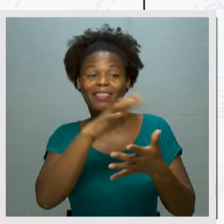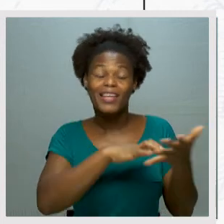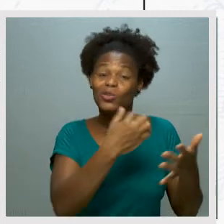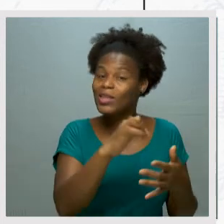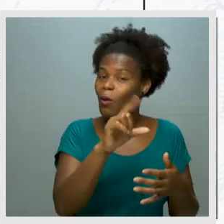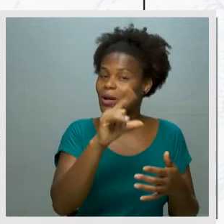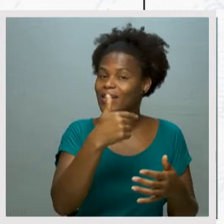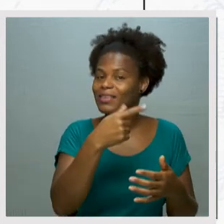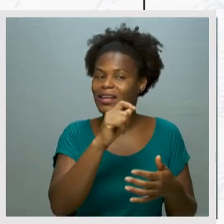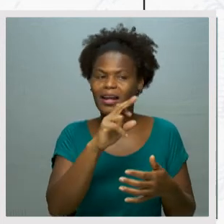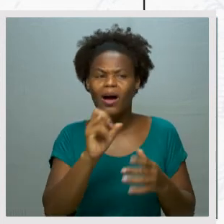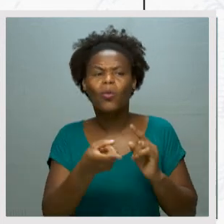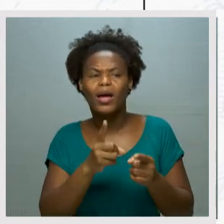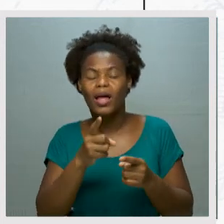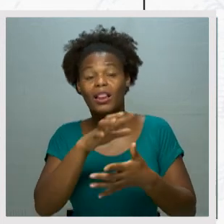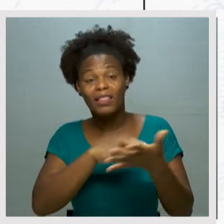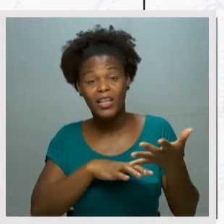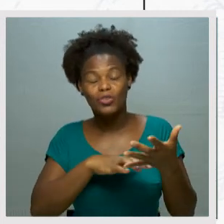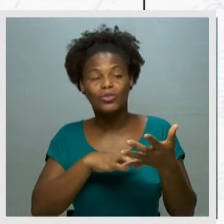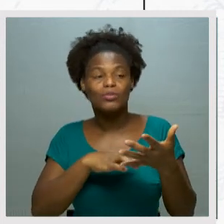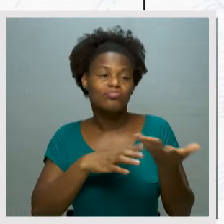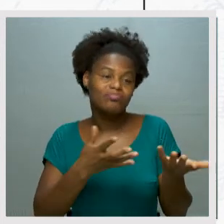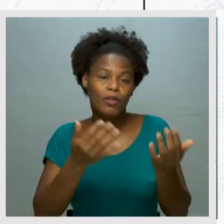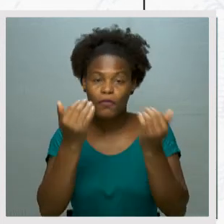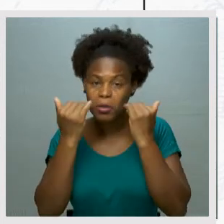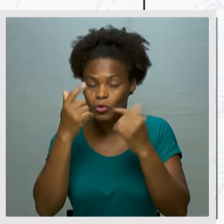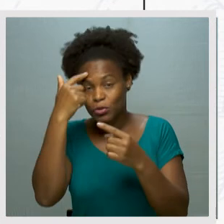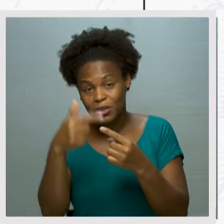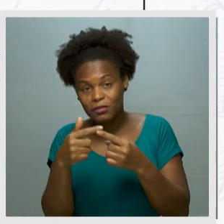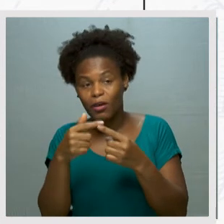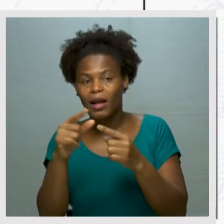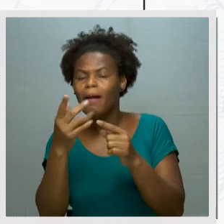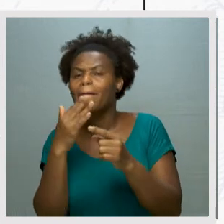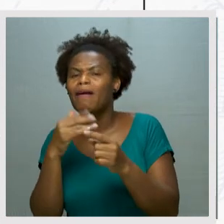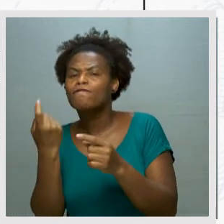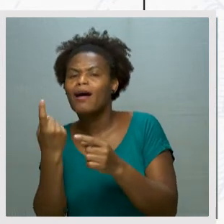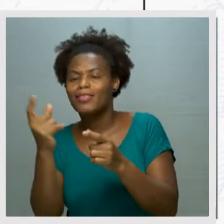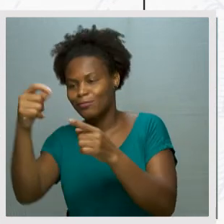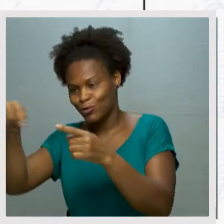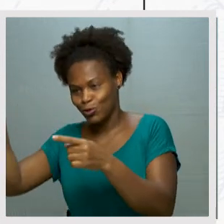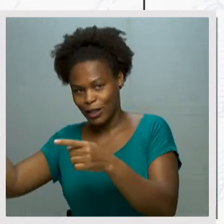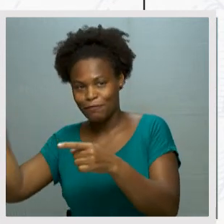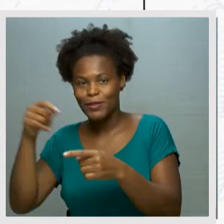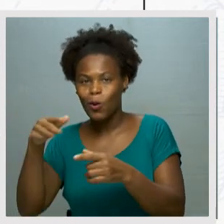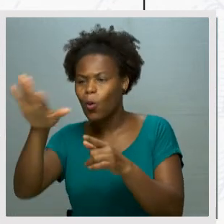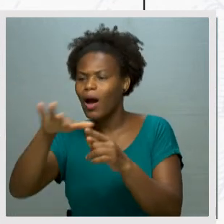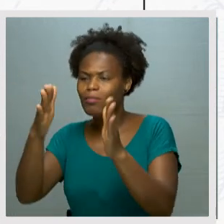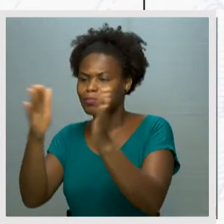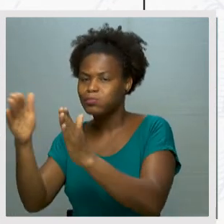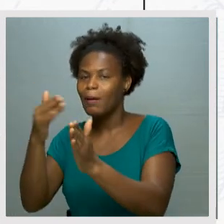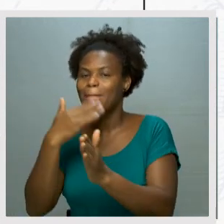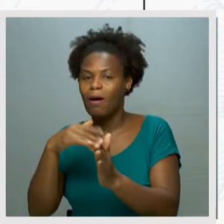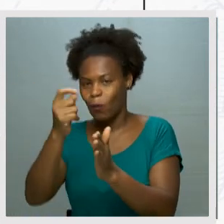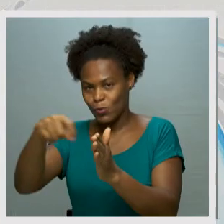texto não literário? São textos informativos e objetivos. Completa os espaços em branco. Tá bom? Isto é muito